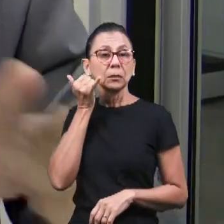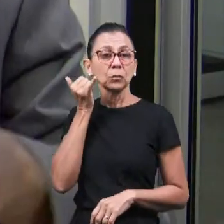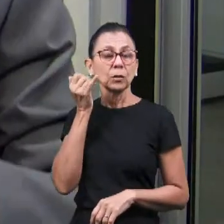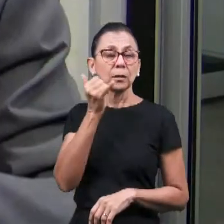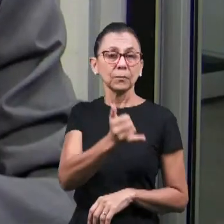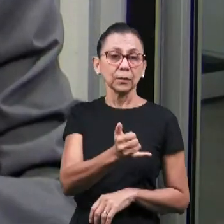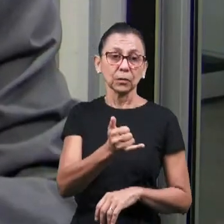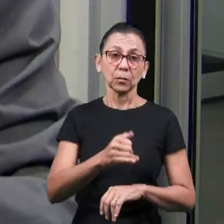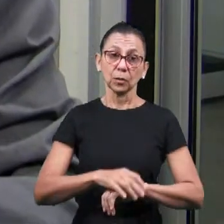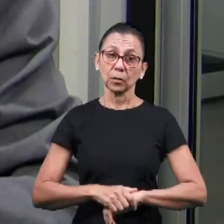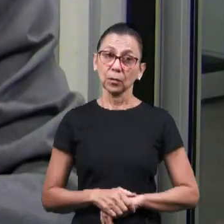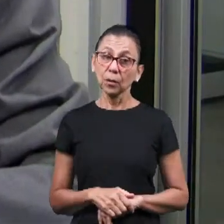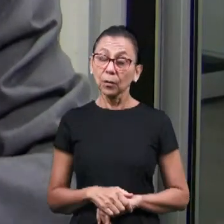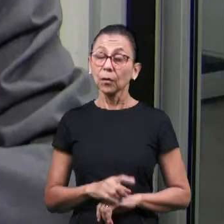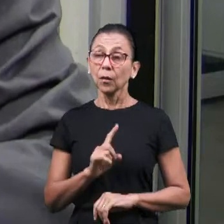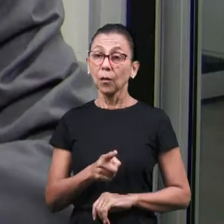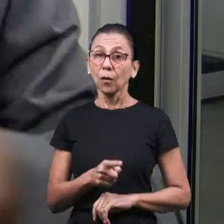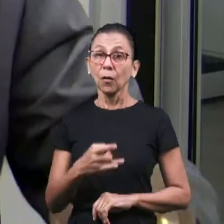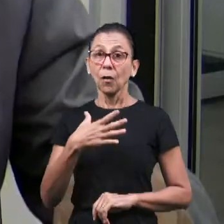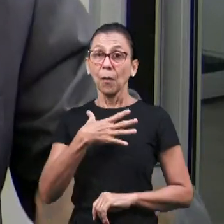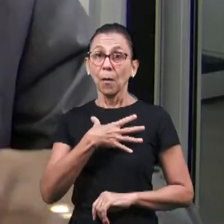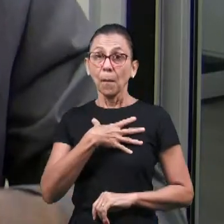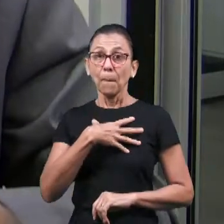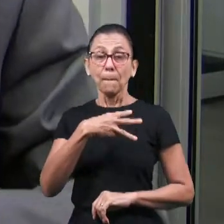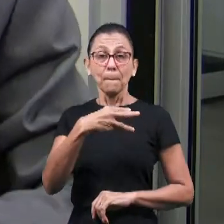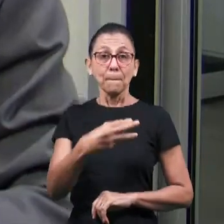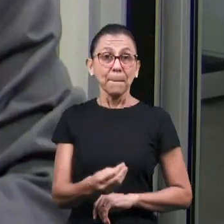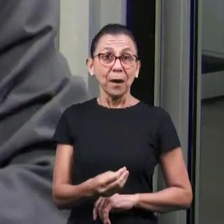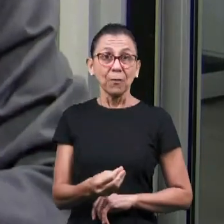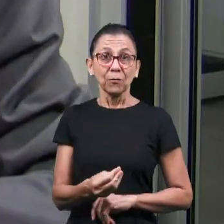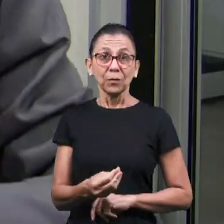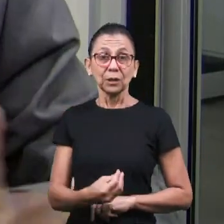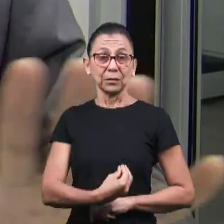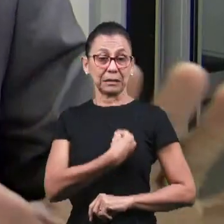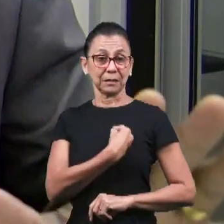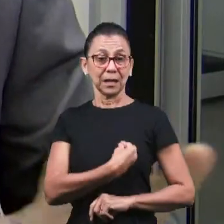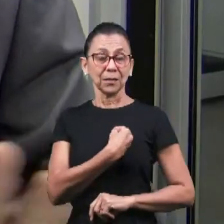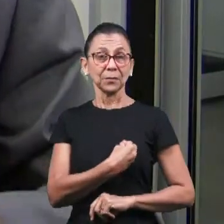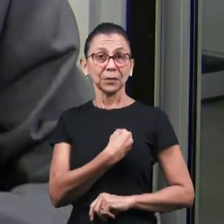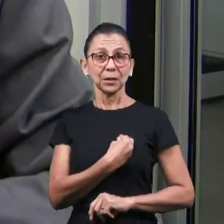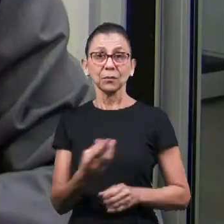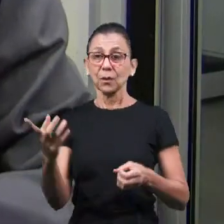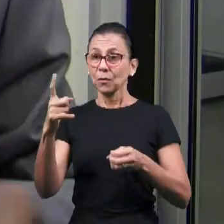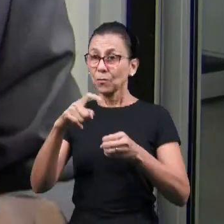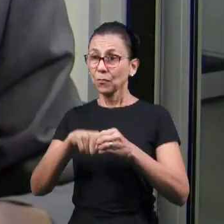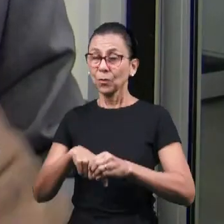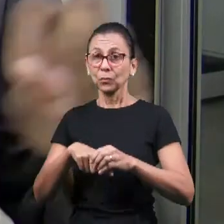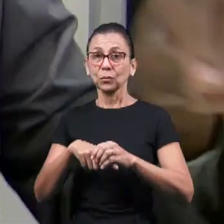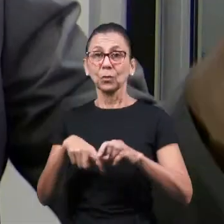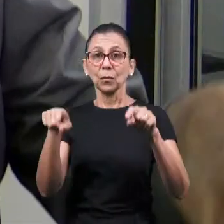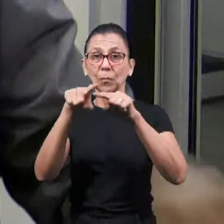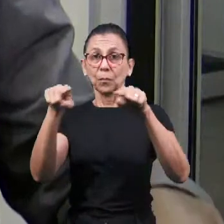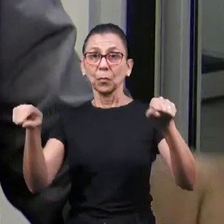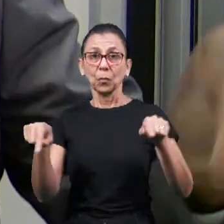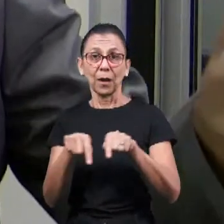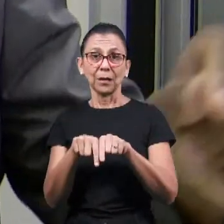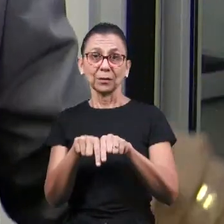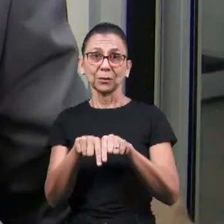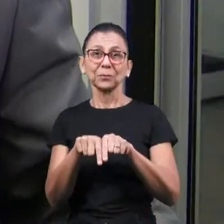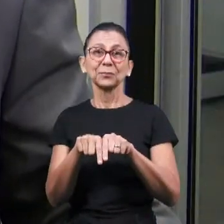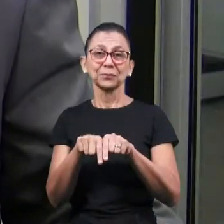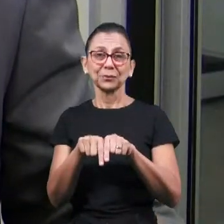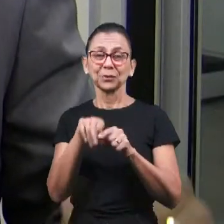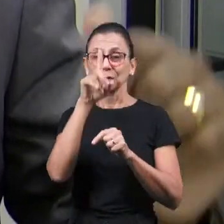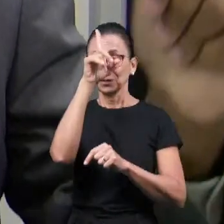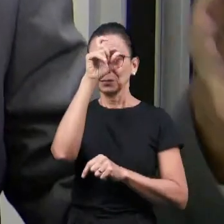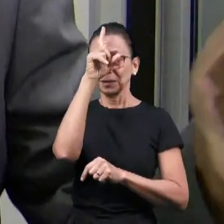aqui na madrugada da Rádio Manaim, quando acabou de orar, o pastor falou em nome de Jesus, amém, orou pelo Theo, em nome de Jesus, amém. Chegou a notícia,